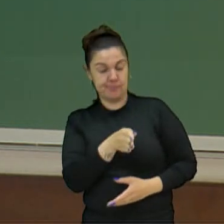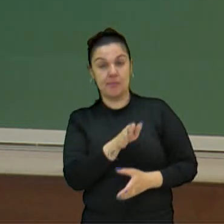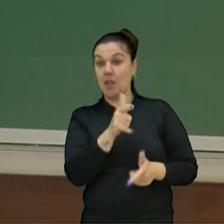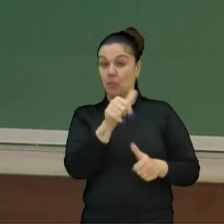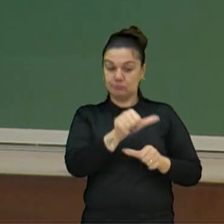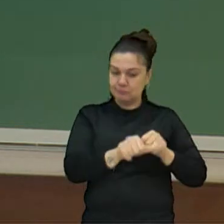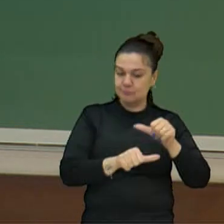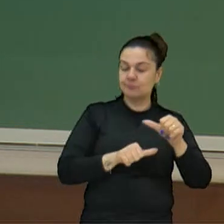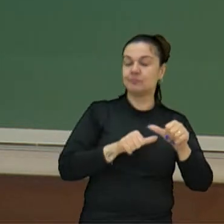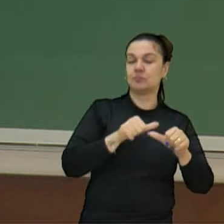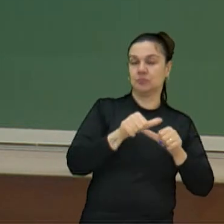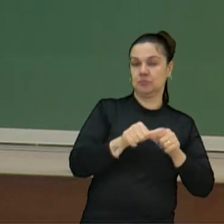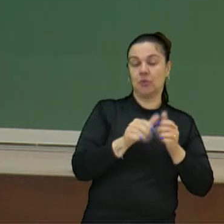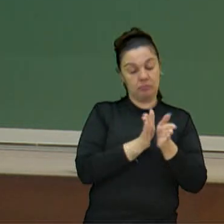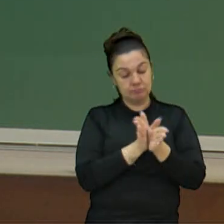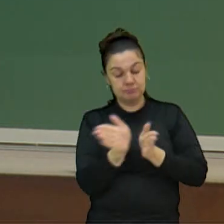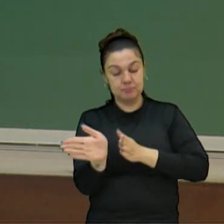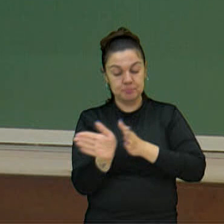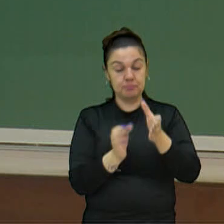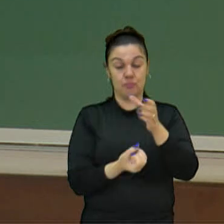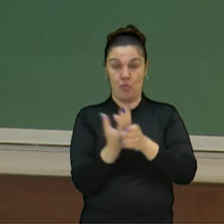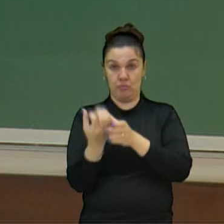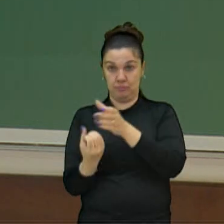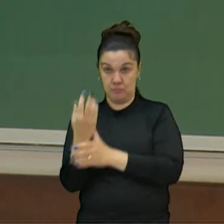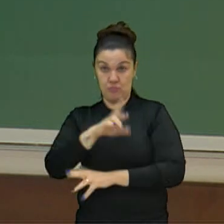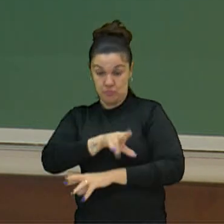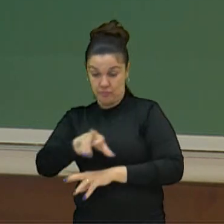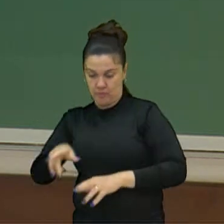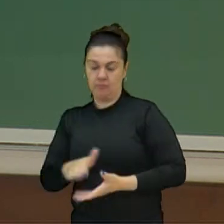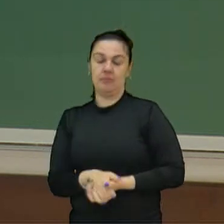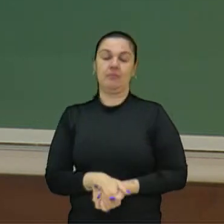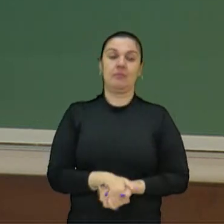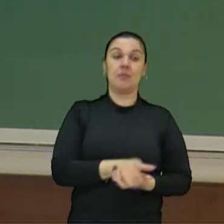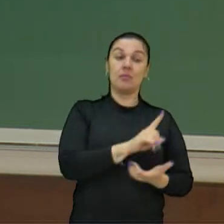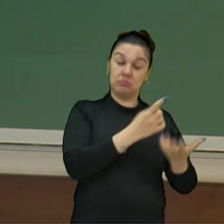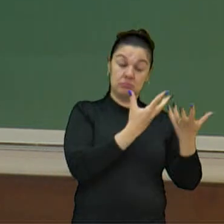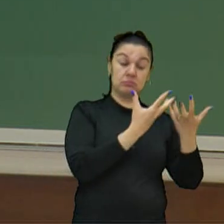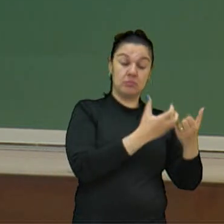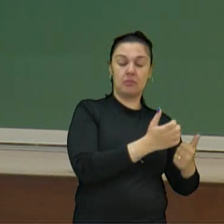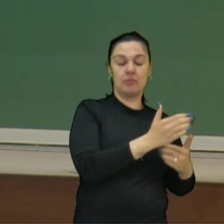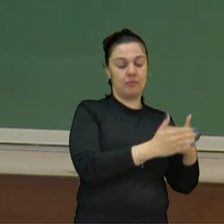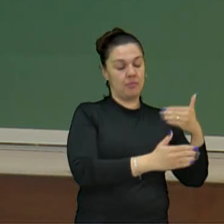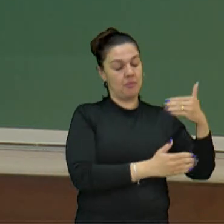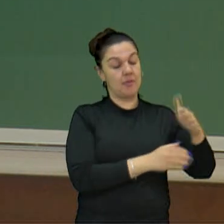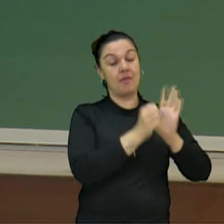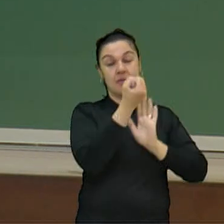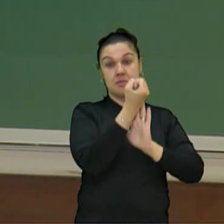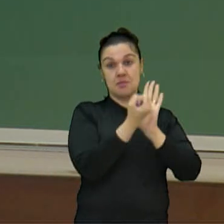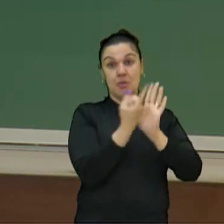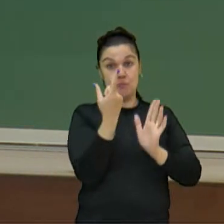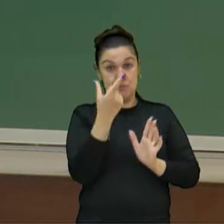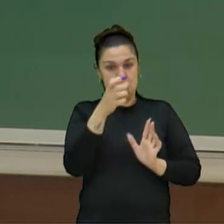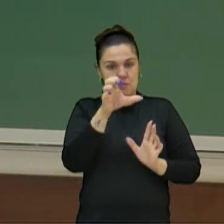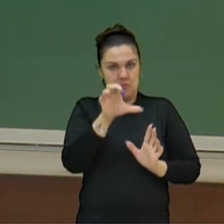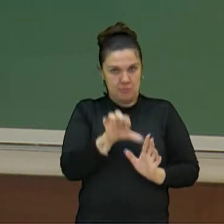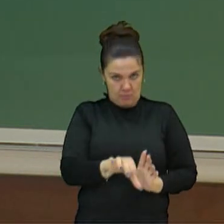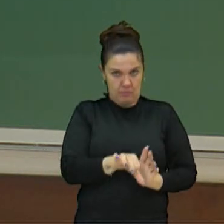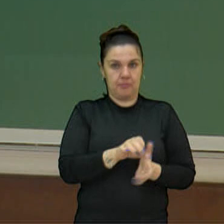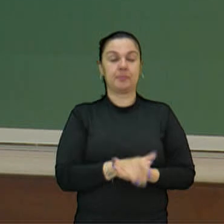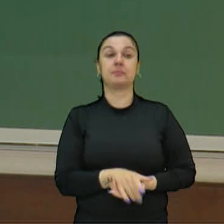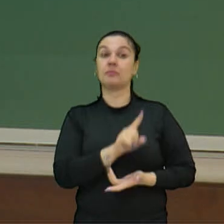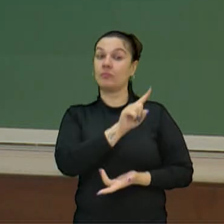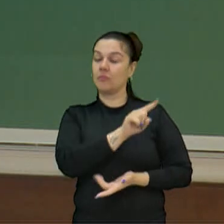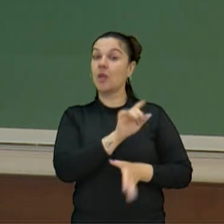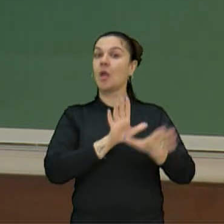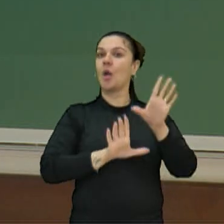então tem diferentes origens, concorda? E foi muito aceito até meados do século XIX. Aqui tem que tomar um cuidado,